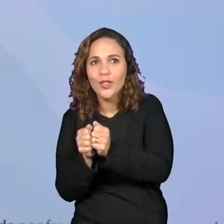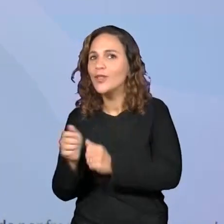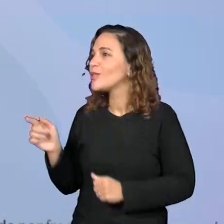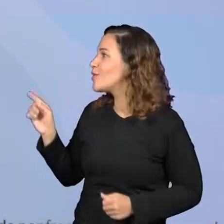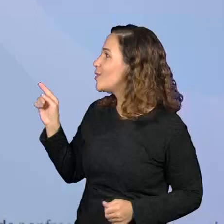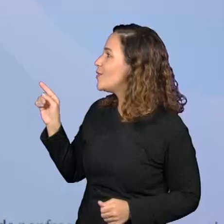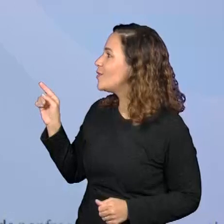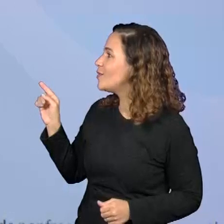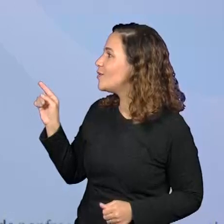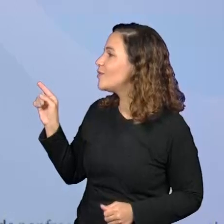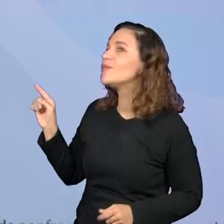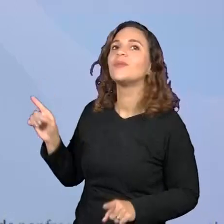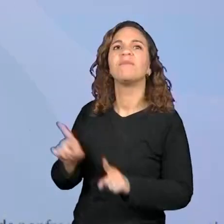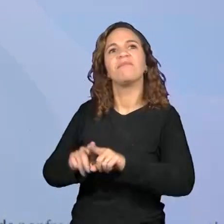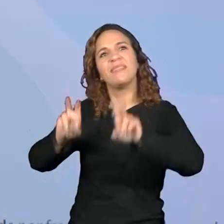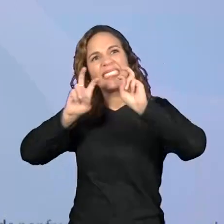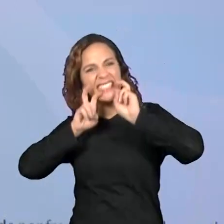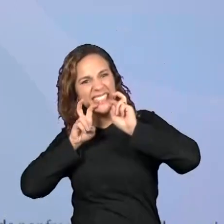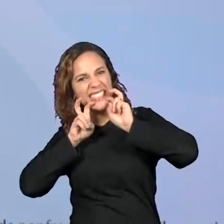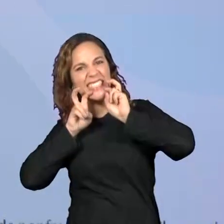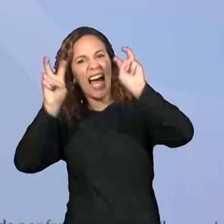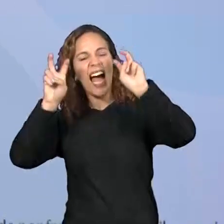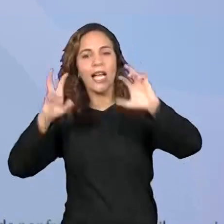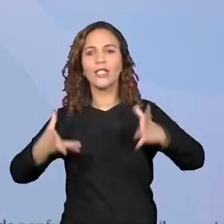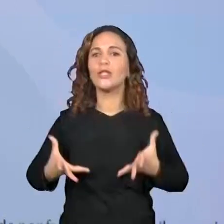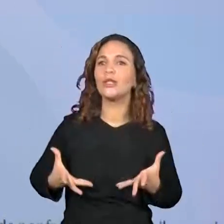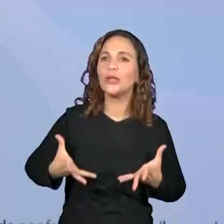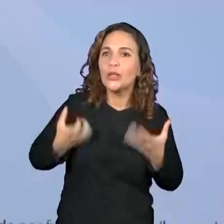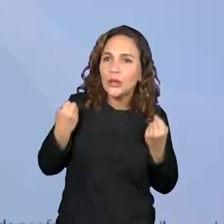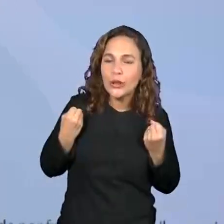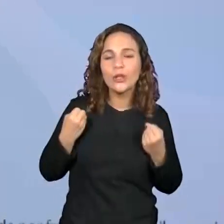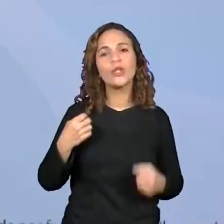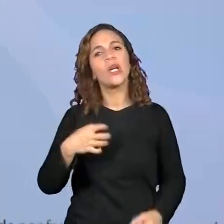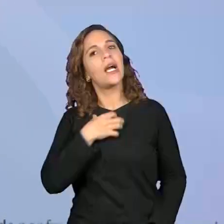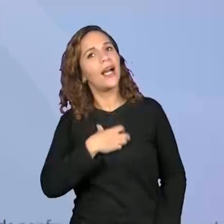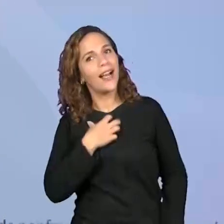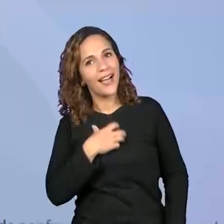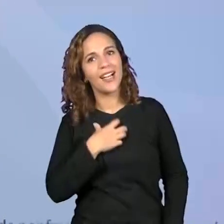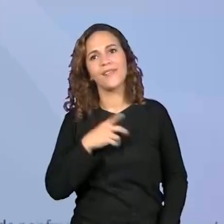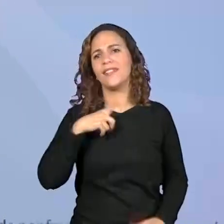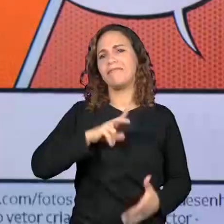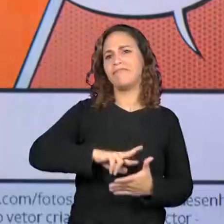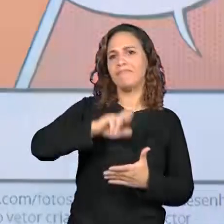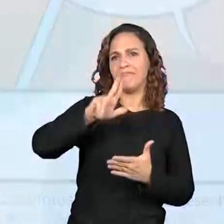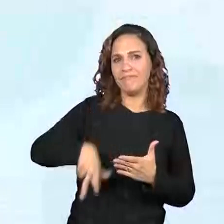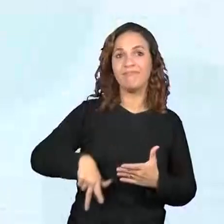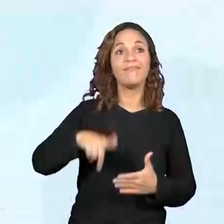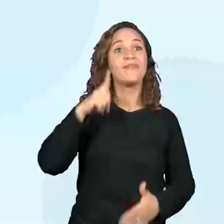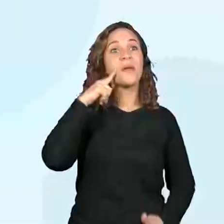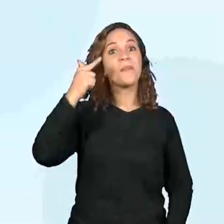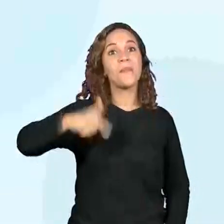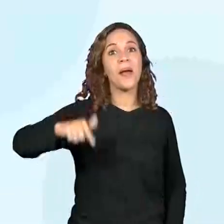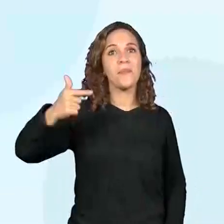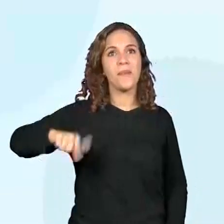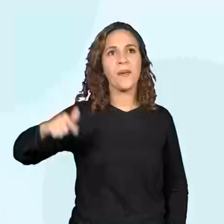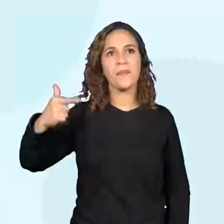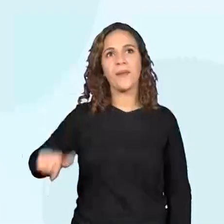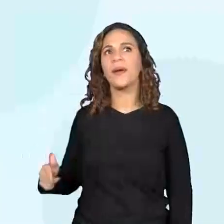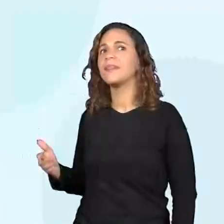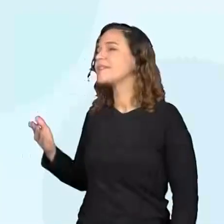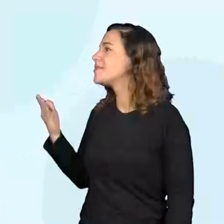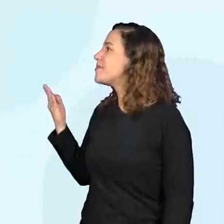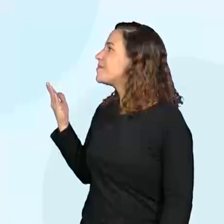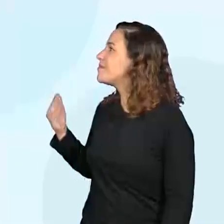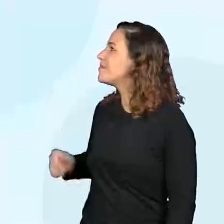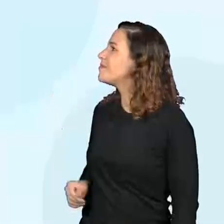são de grito, para expressar que ele está assustado ou está com raiva. Eu trouxe mais imagens aqui de balões e também